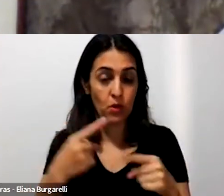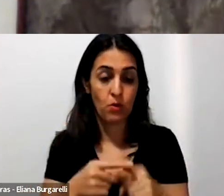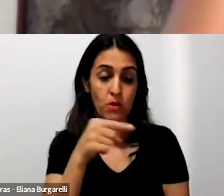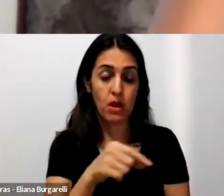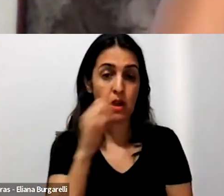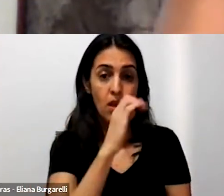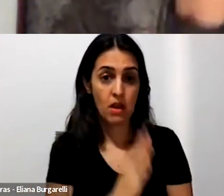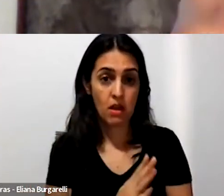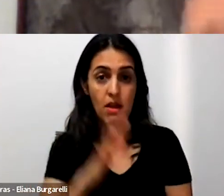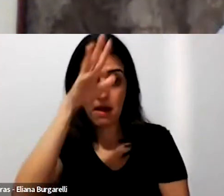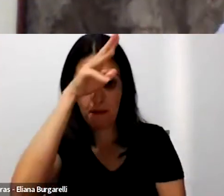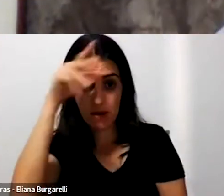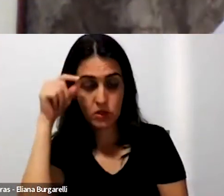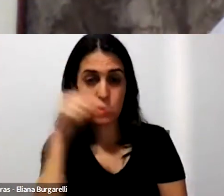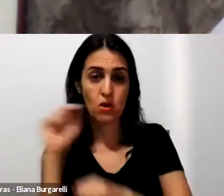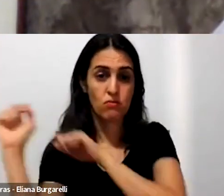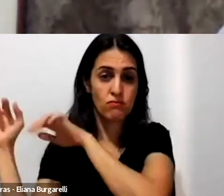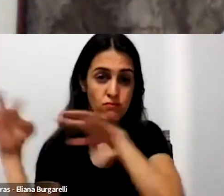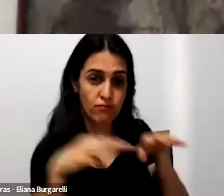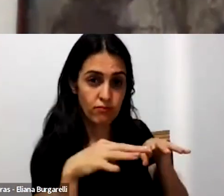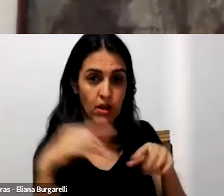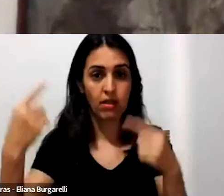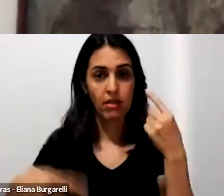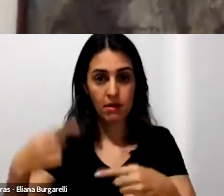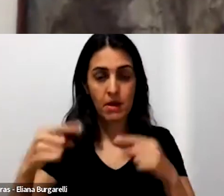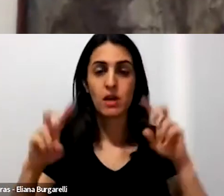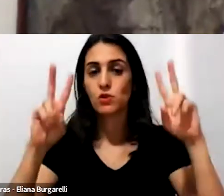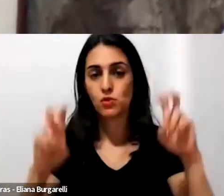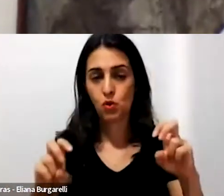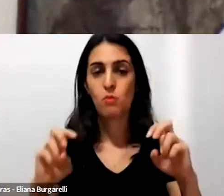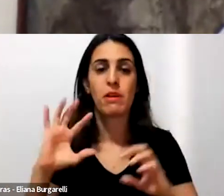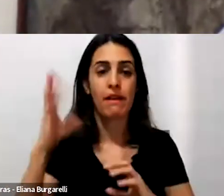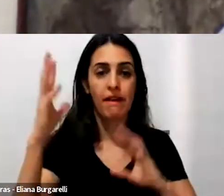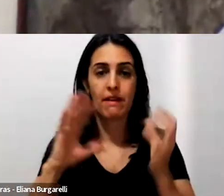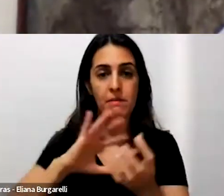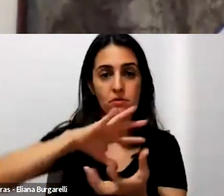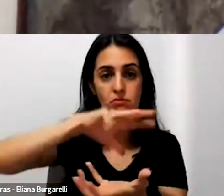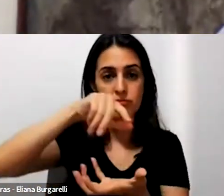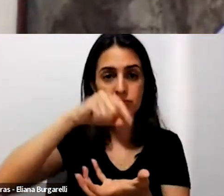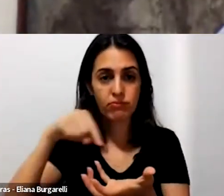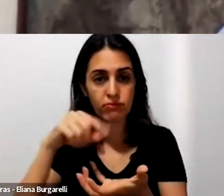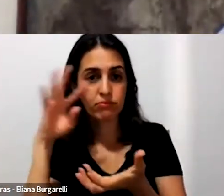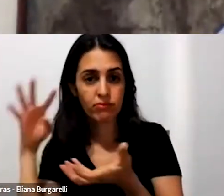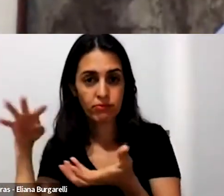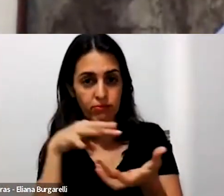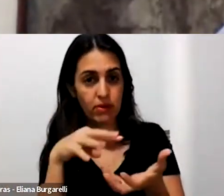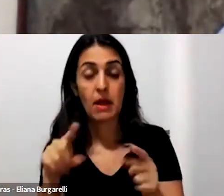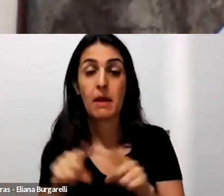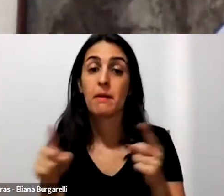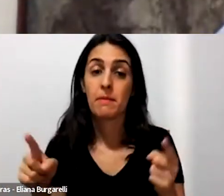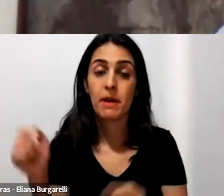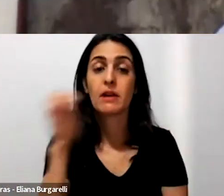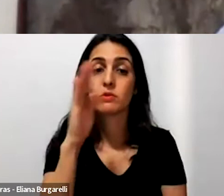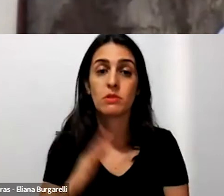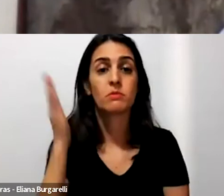biodiversidade, a Amazônia tem centralidade nesse debate, como, por outro lado, o Brasil tem que entender as suas novas rotas de cooperação bilateral, envolvendo